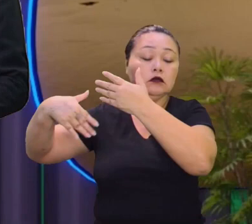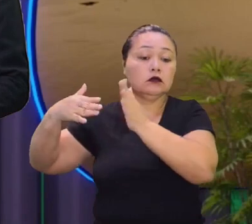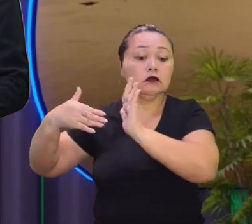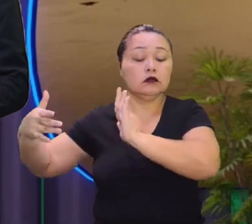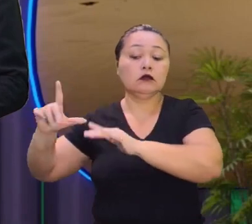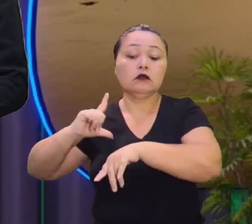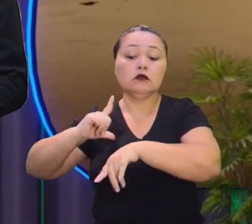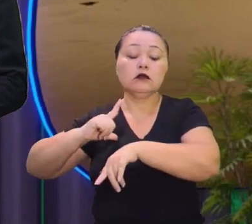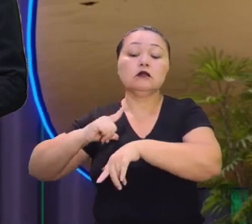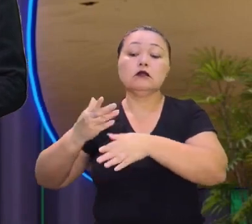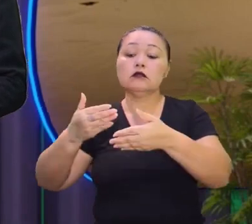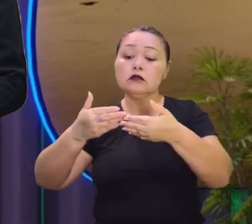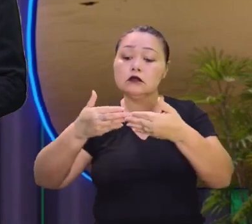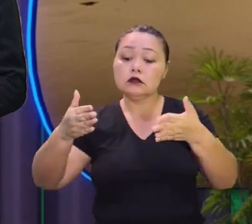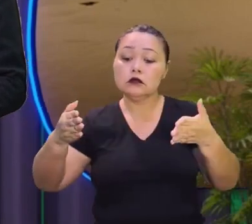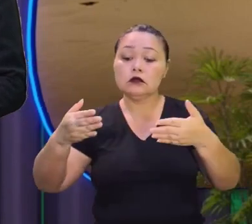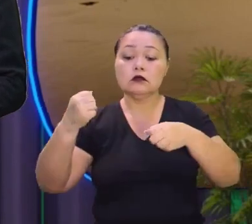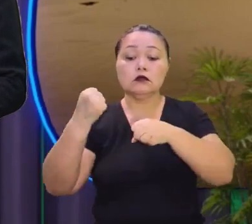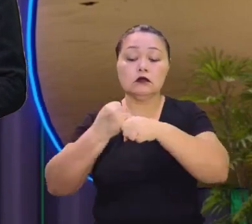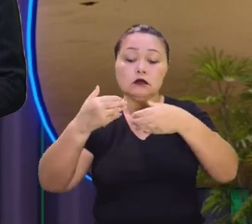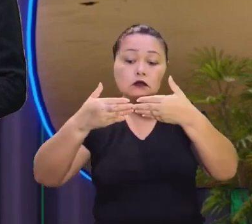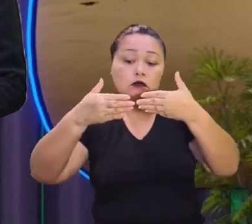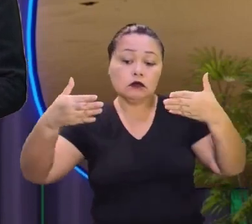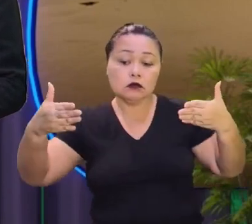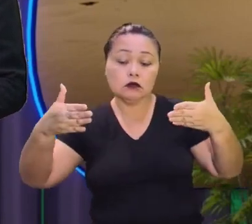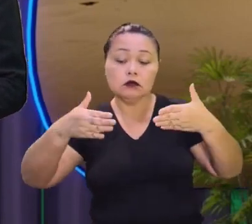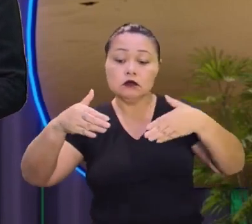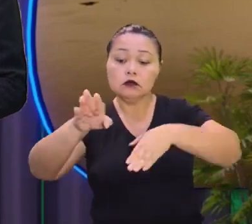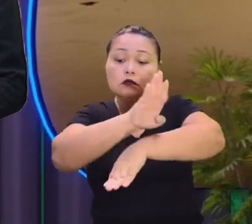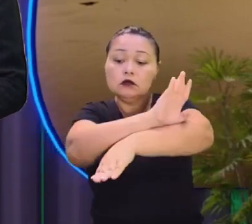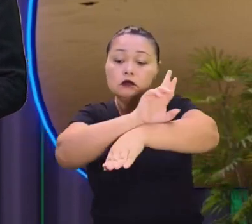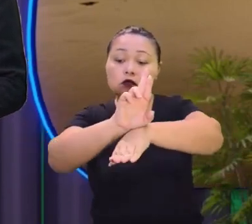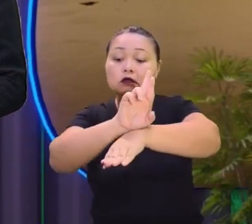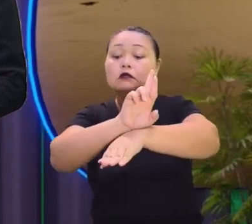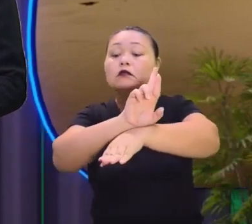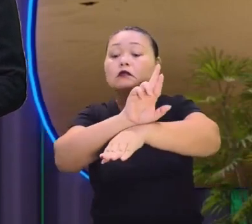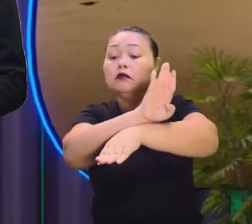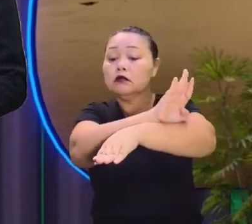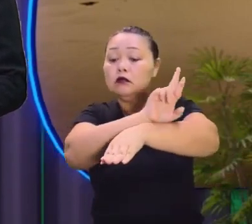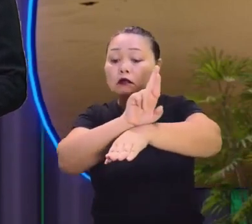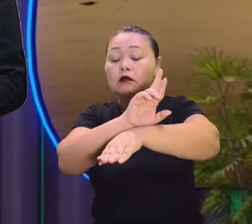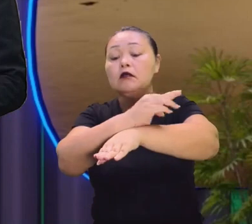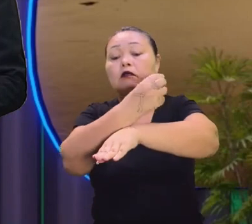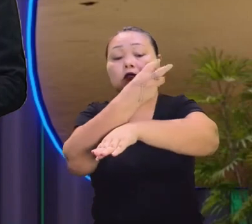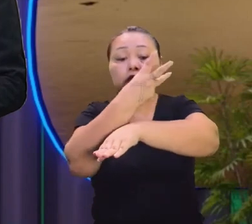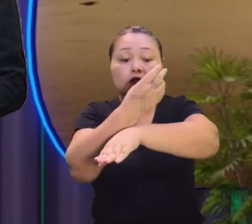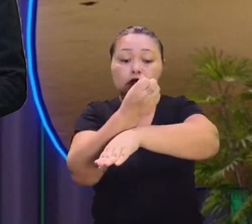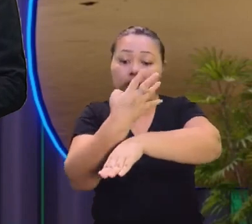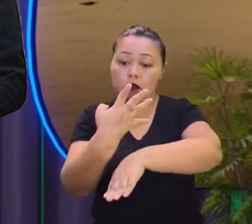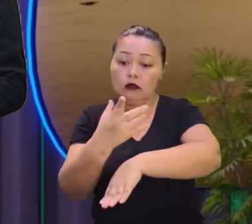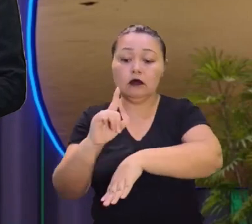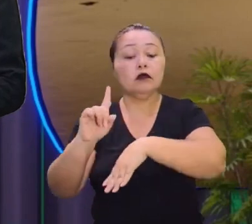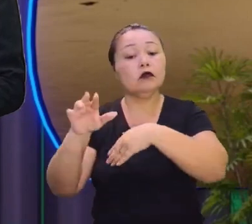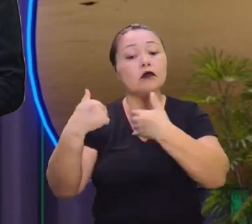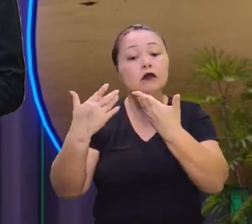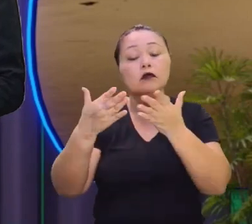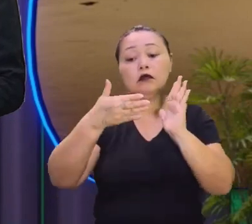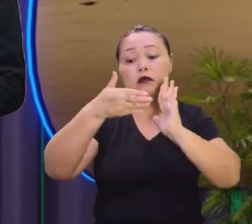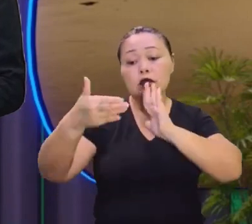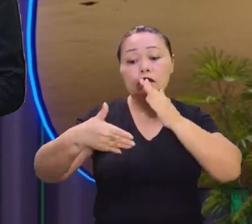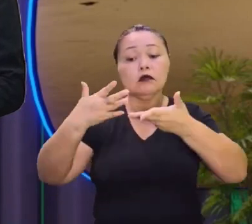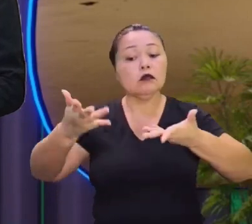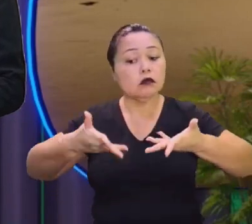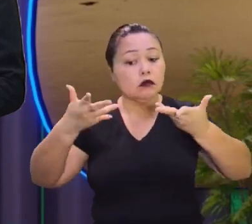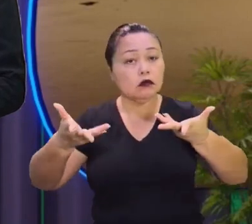agrícola, nós estamos falando aí sobre a construção da BR-364. Só essa observação. Então, ciclos